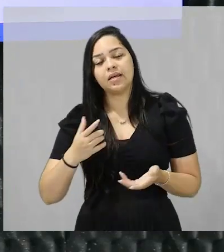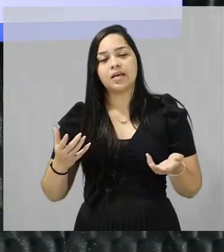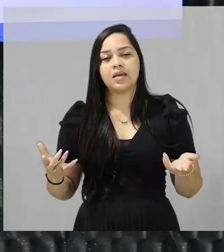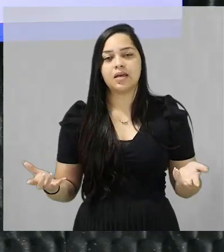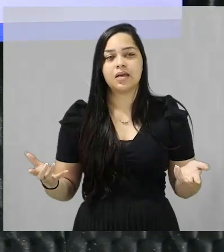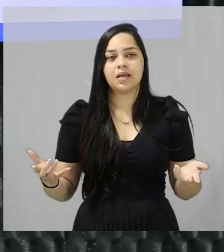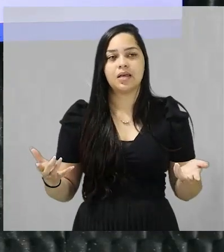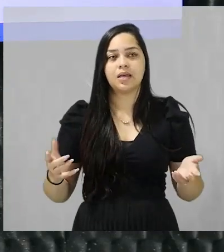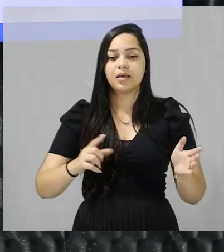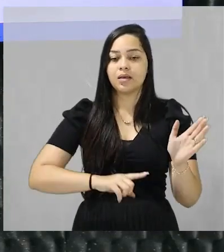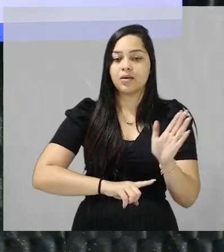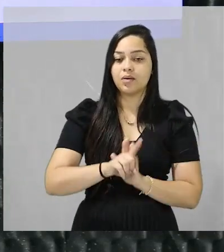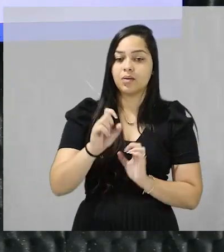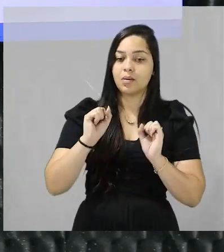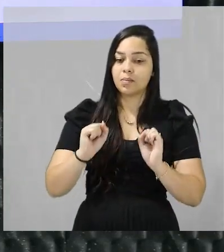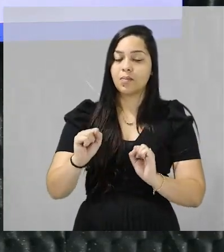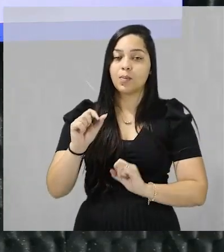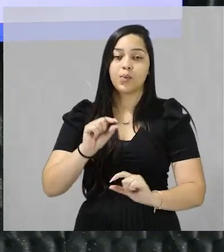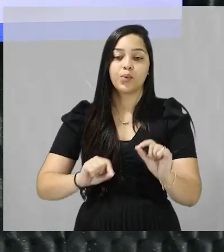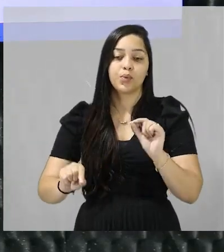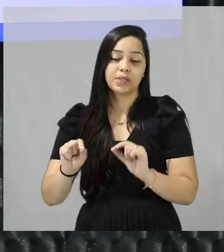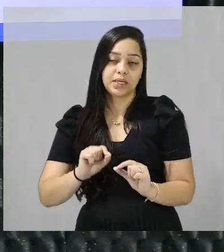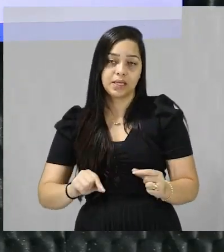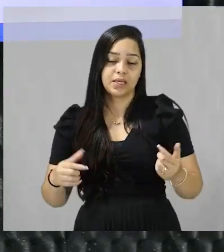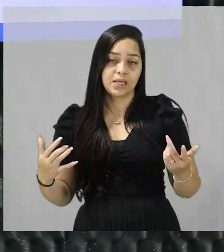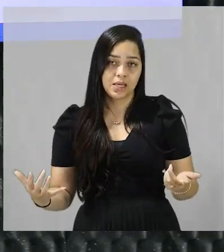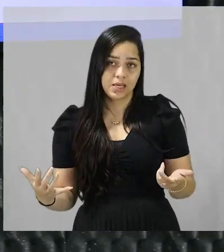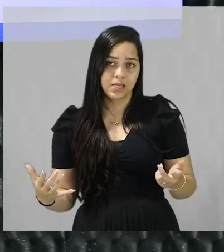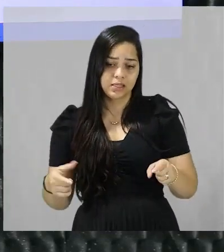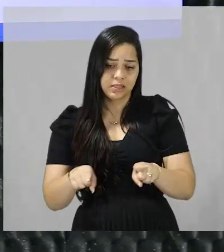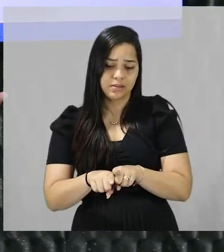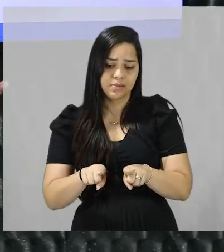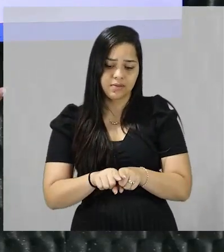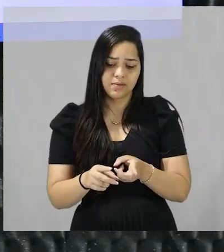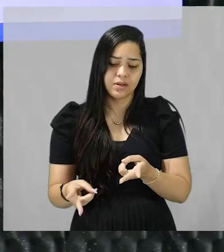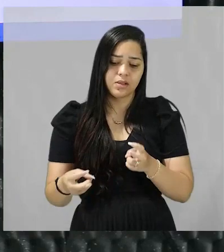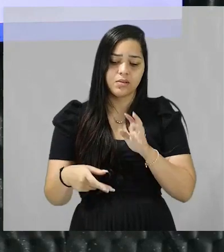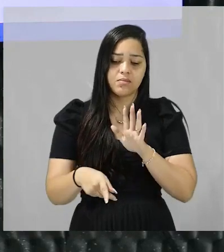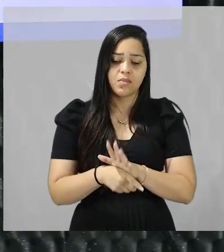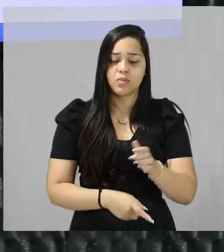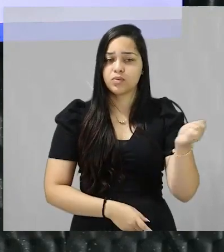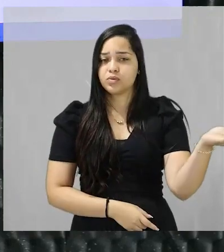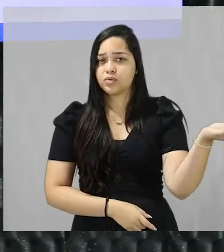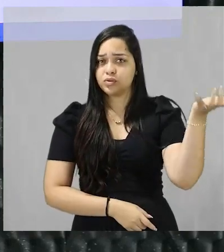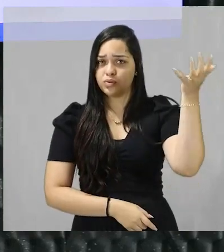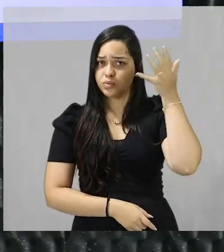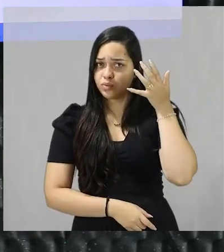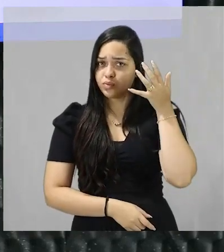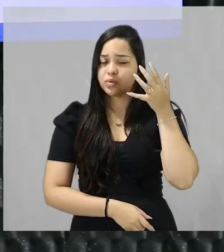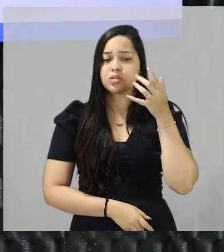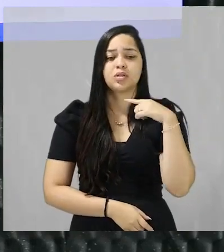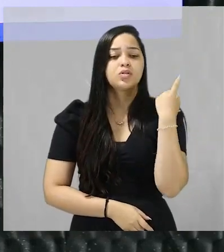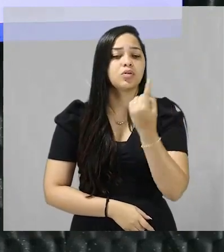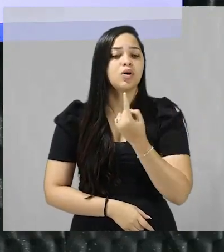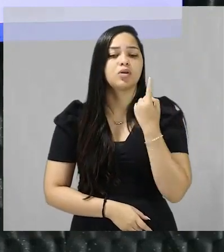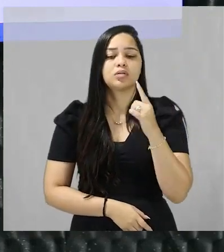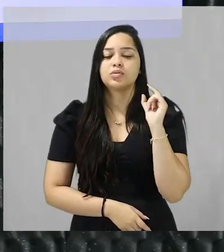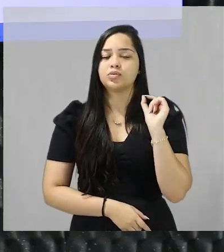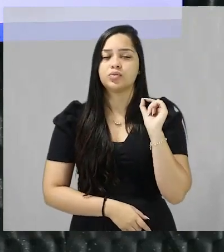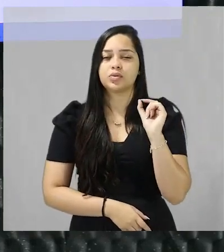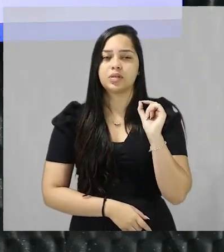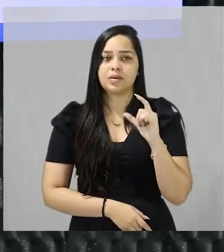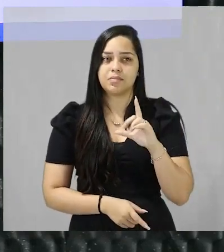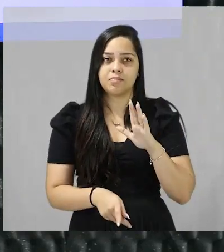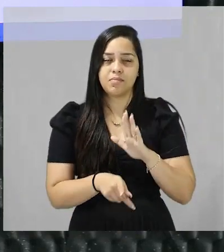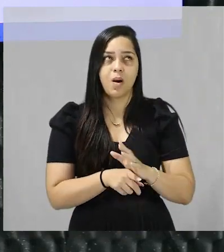tem uma questão de isomeria, e essa questão, ela está falando de luz, né? A gente, né, acende aquela